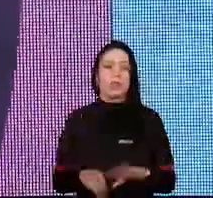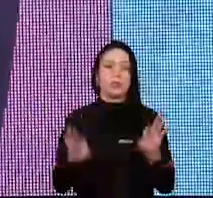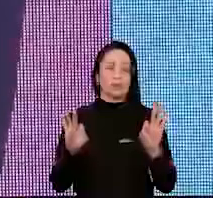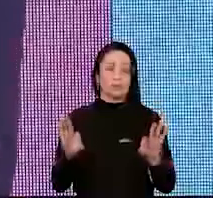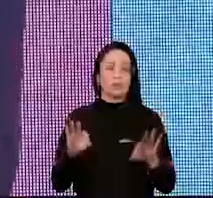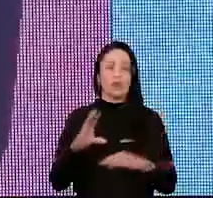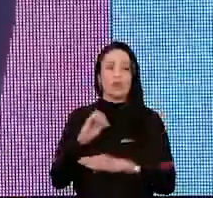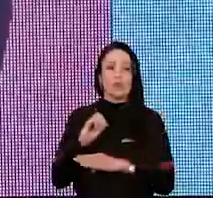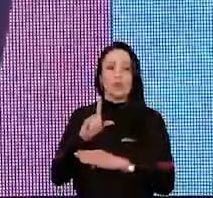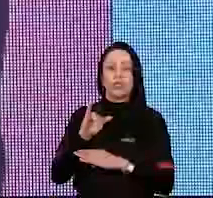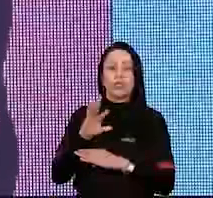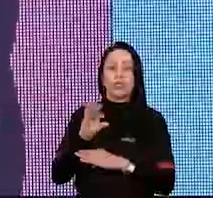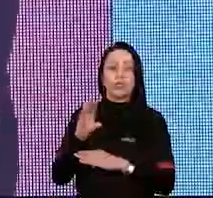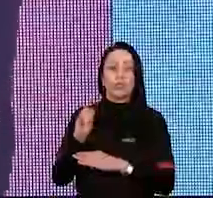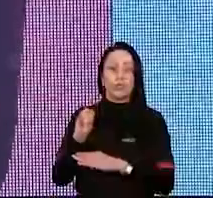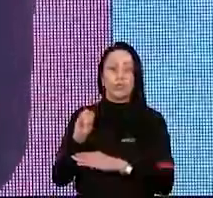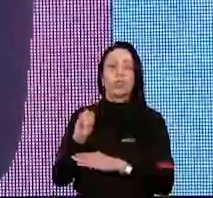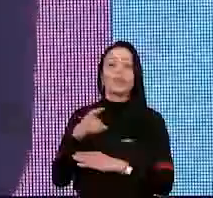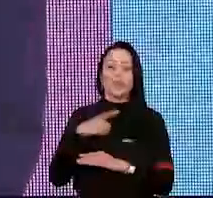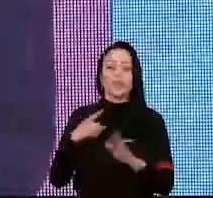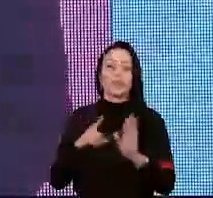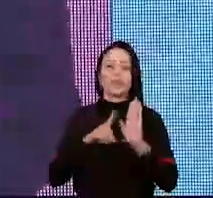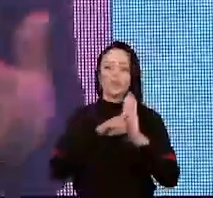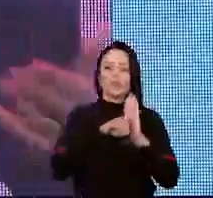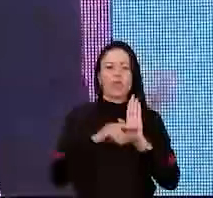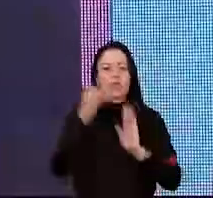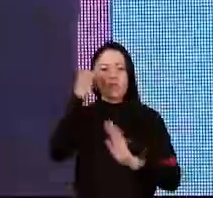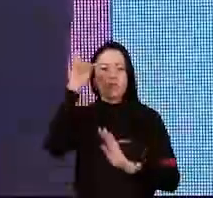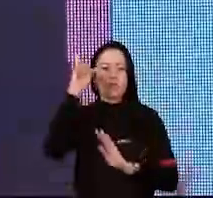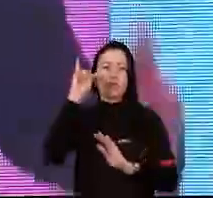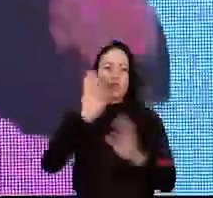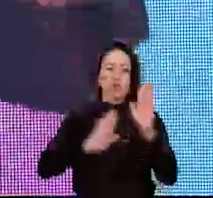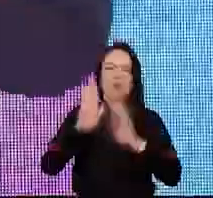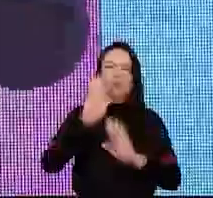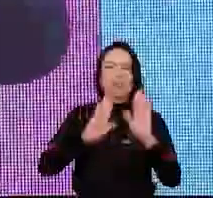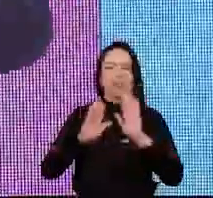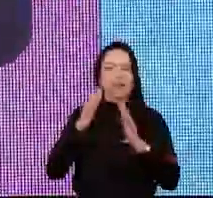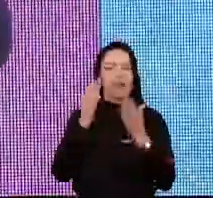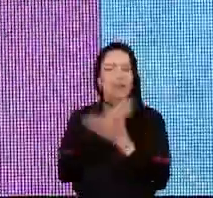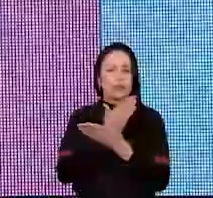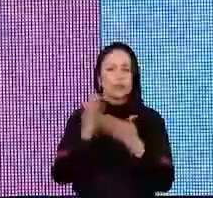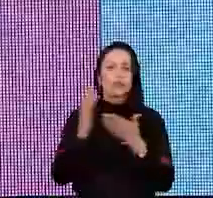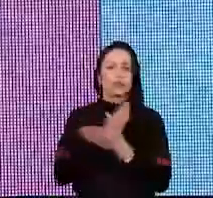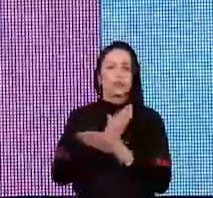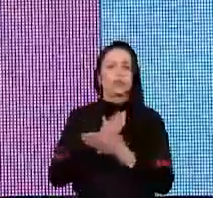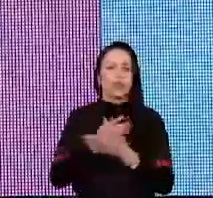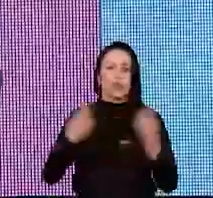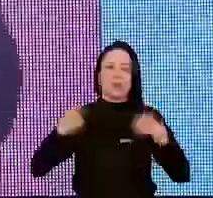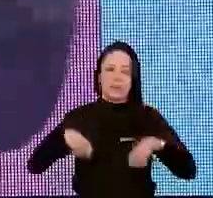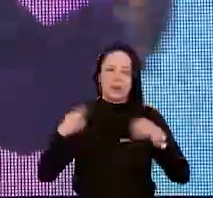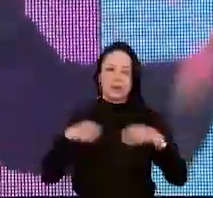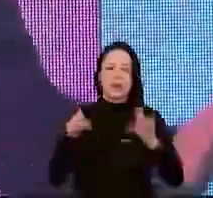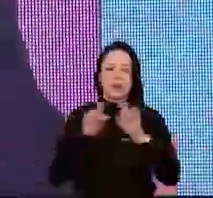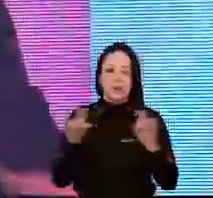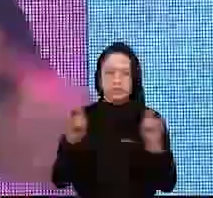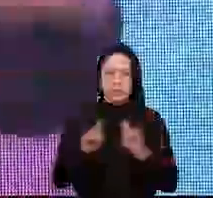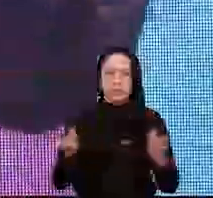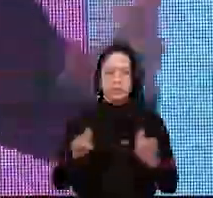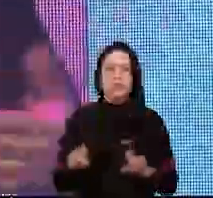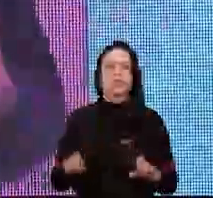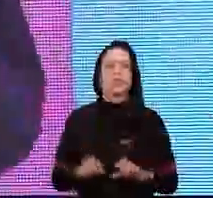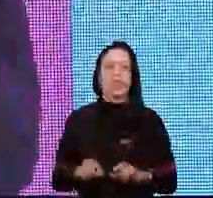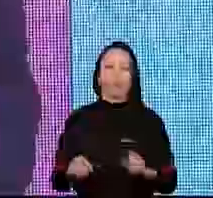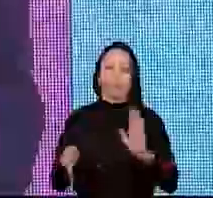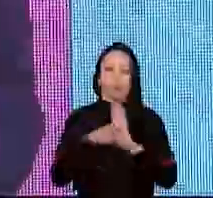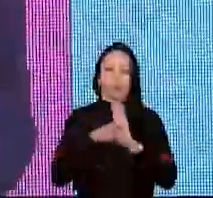realmente colírios com antibióticos, e tomar cuidado com a tobramicina, com a gentamicina, com a amicacina, né,